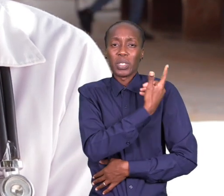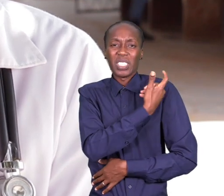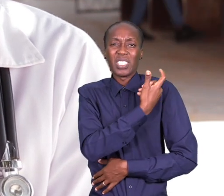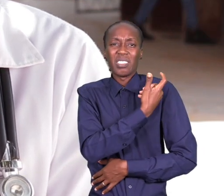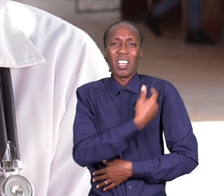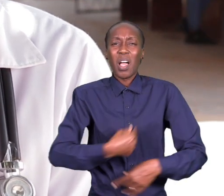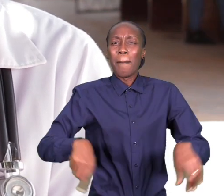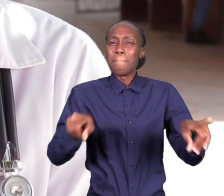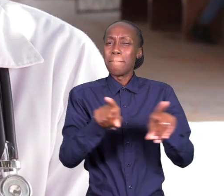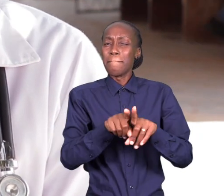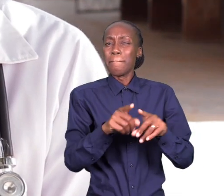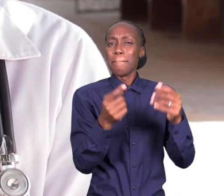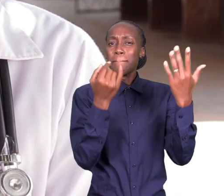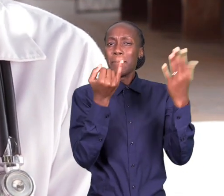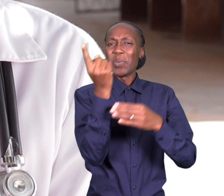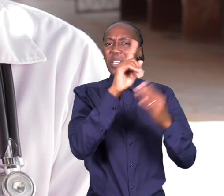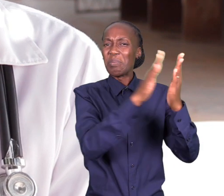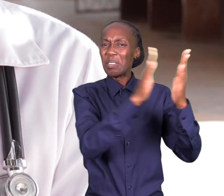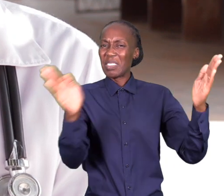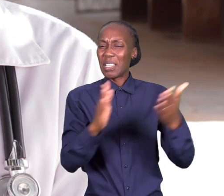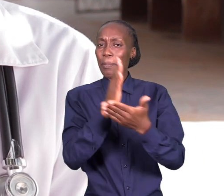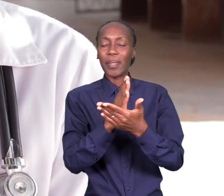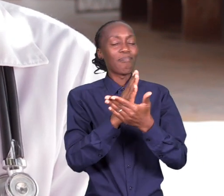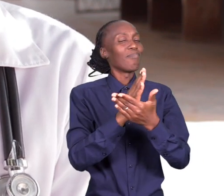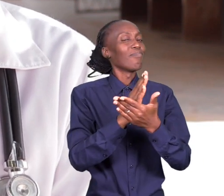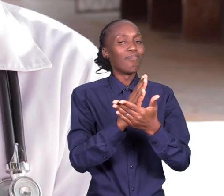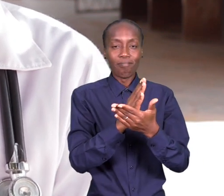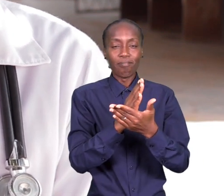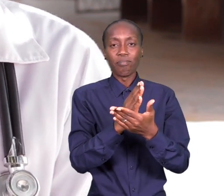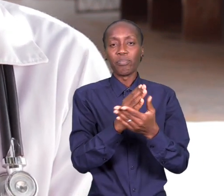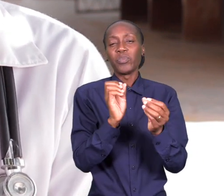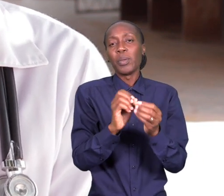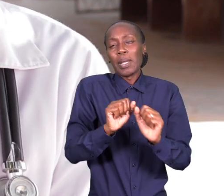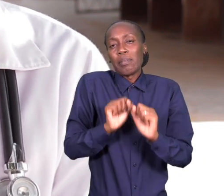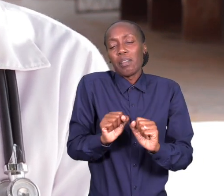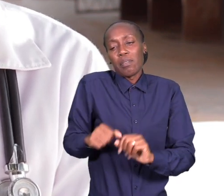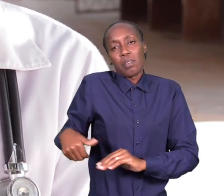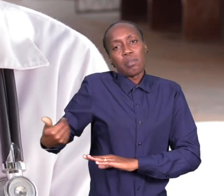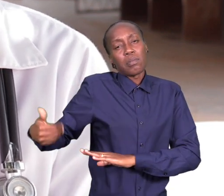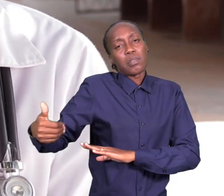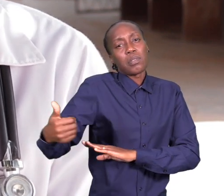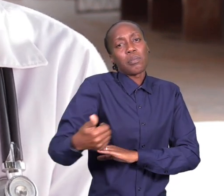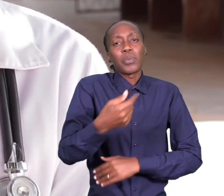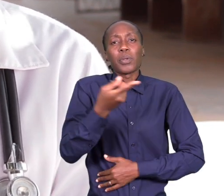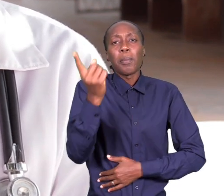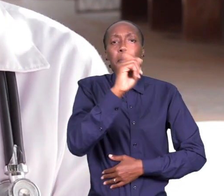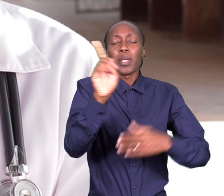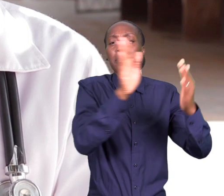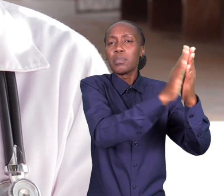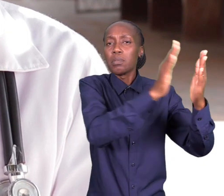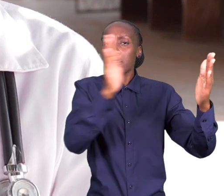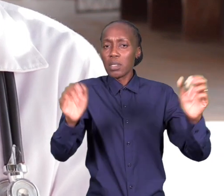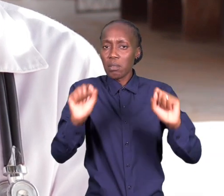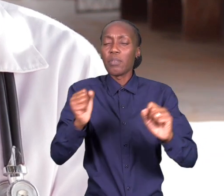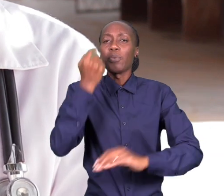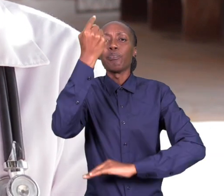mesma idade. Então, mas deve-se garantir que todos os meses as crianças venham à vacina,